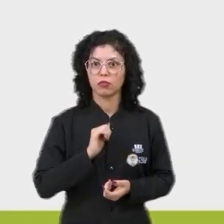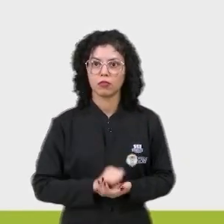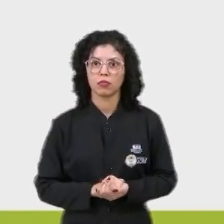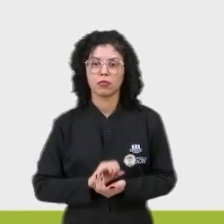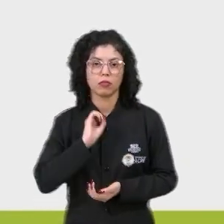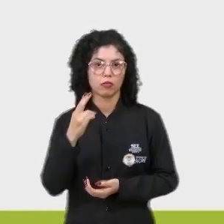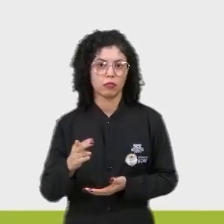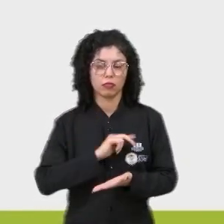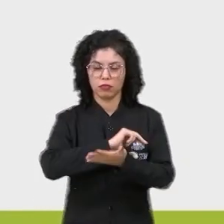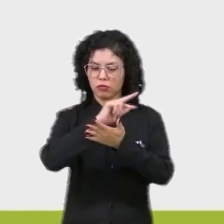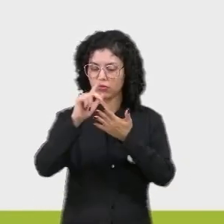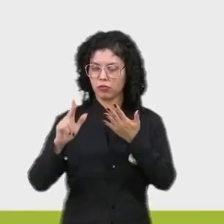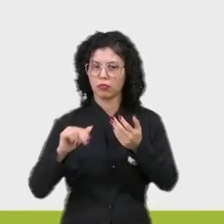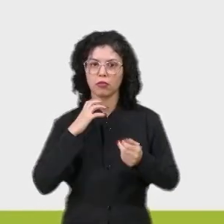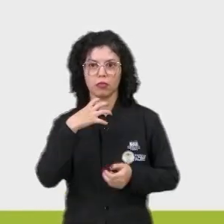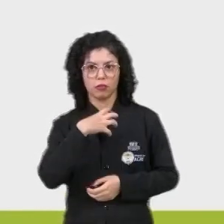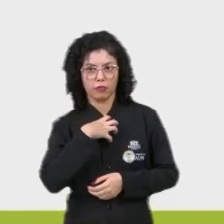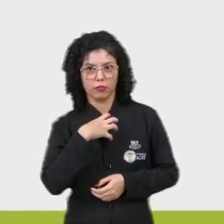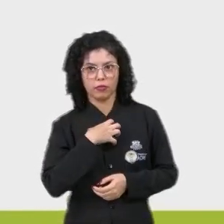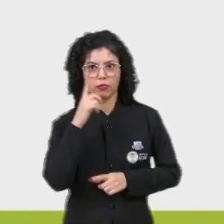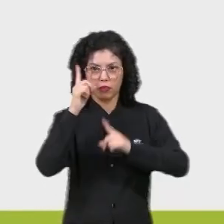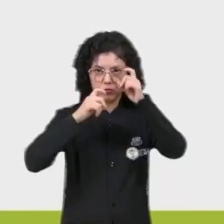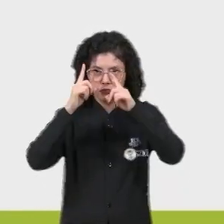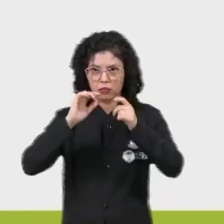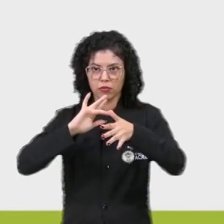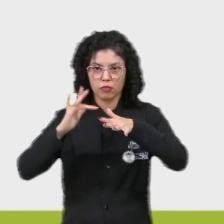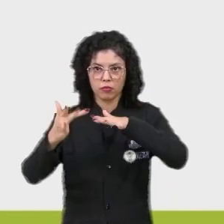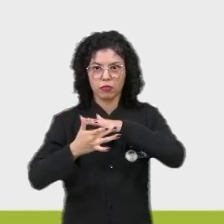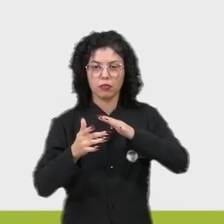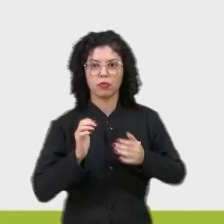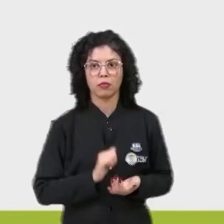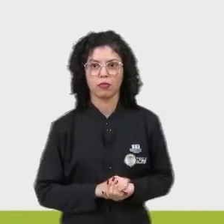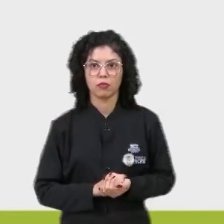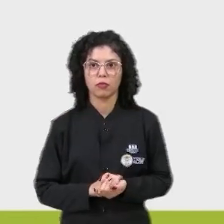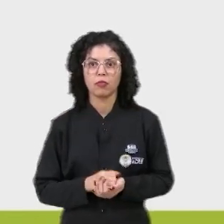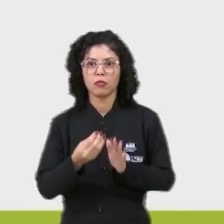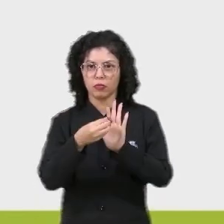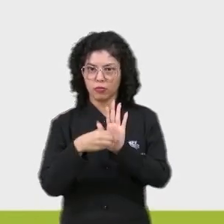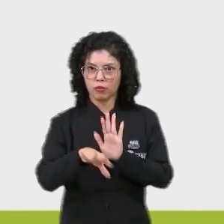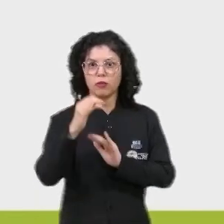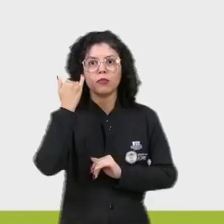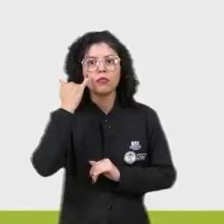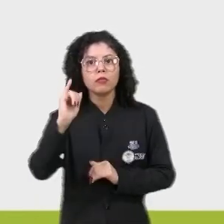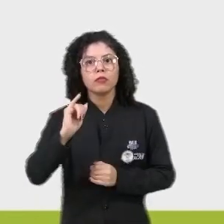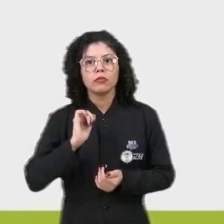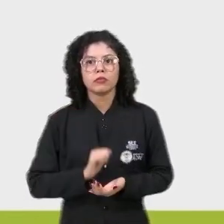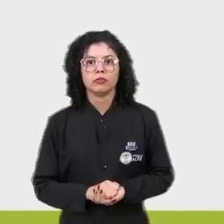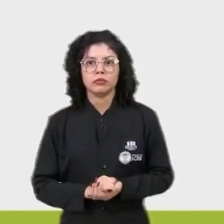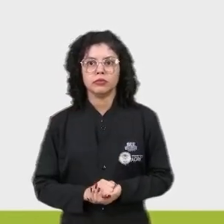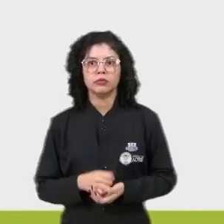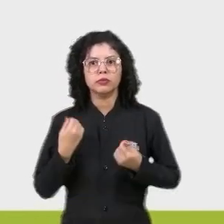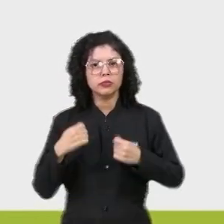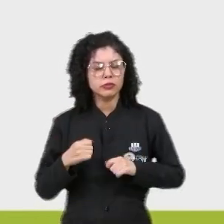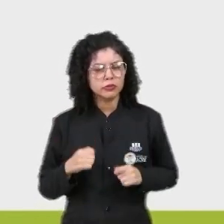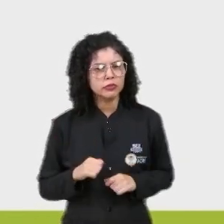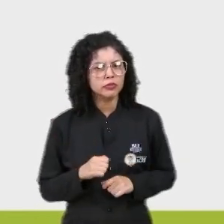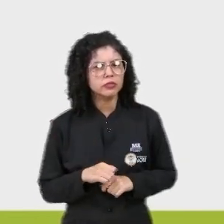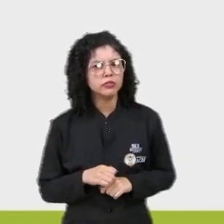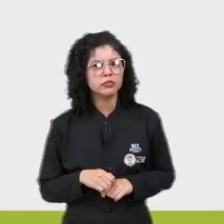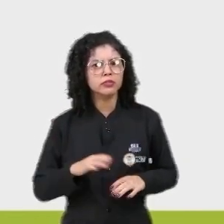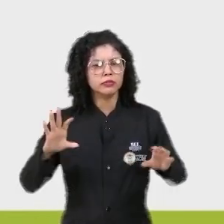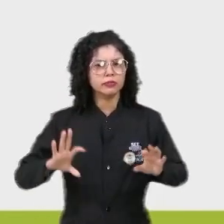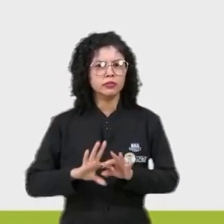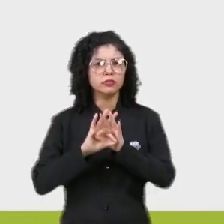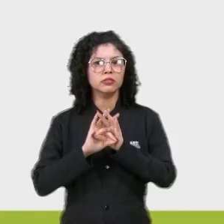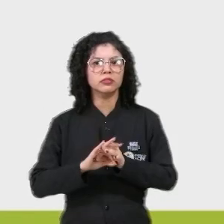ou seja, aos múltiplos sentidos da expressão rede social, para transmitir a ideia que pretende